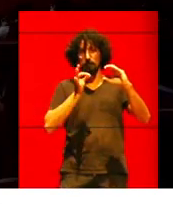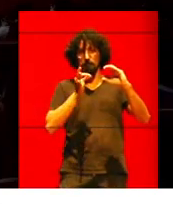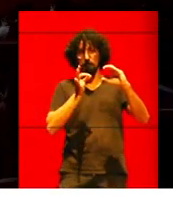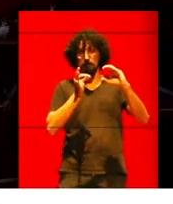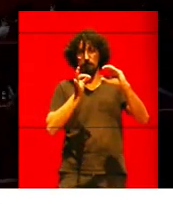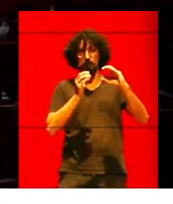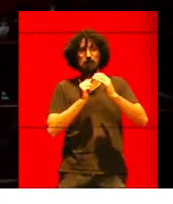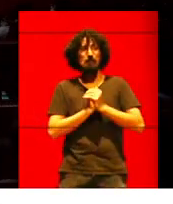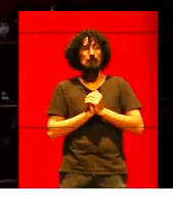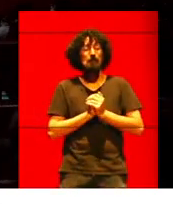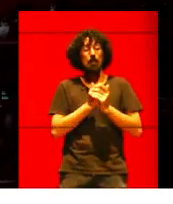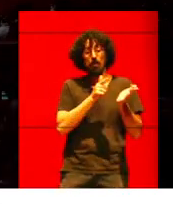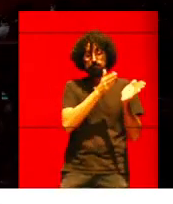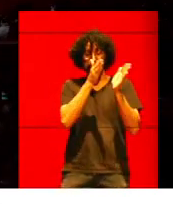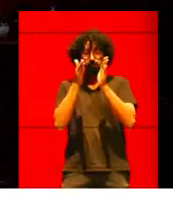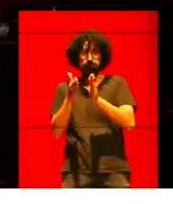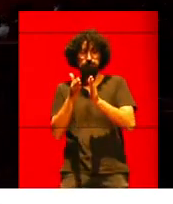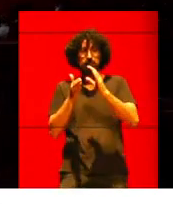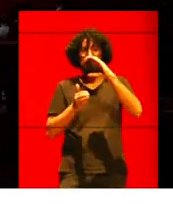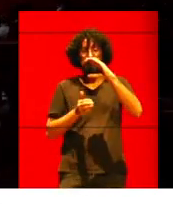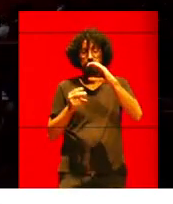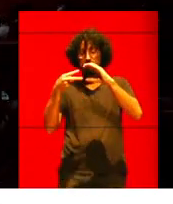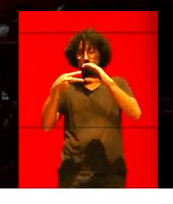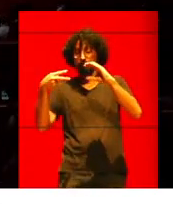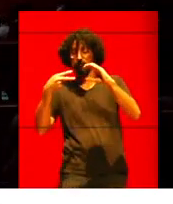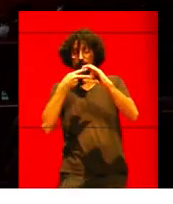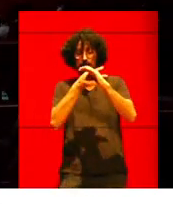SP3, carbono 2, ele vai ser o quê?